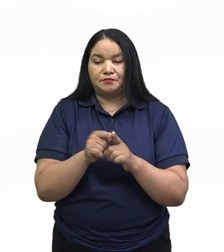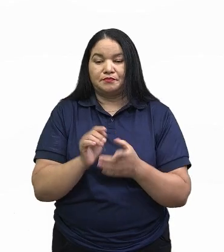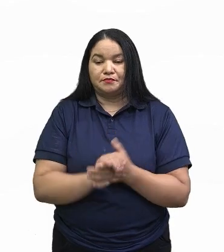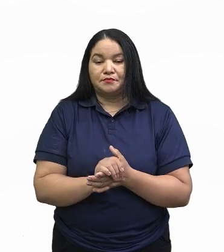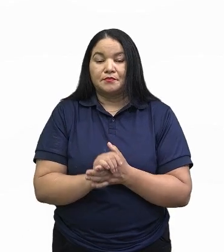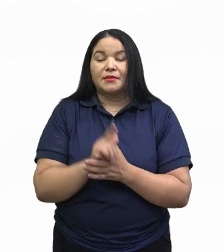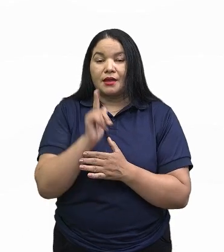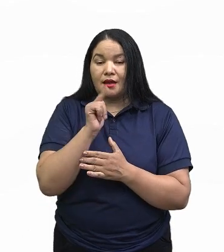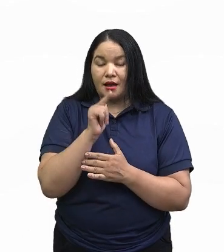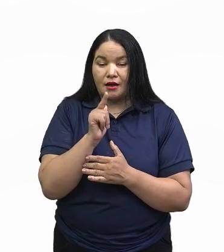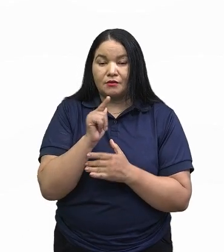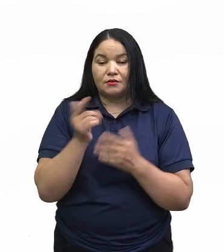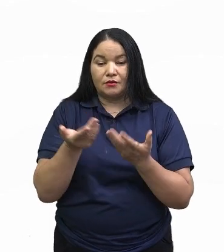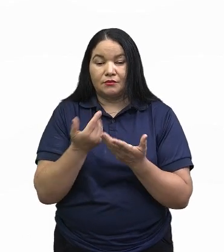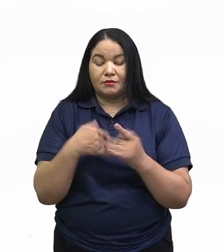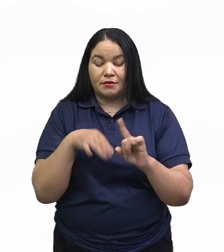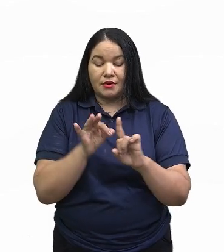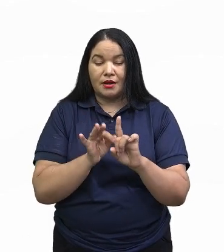uma quantidade